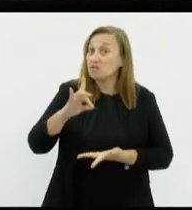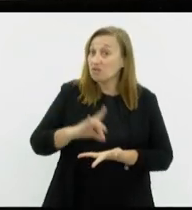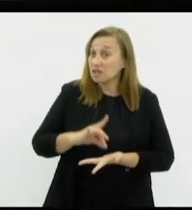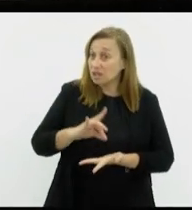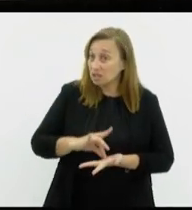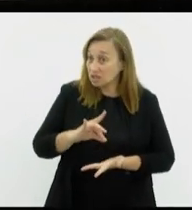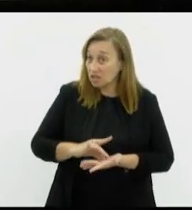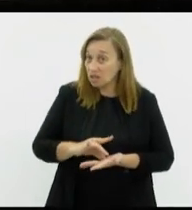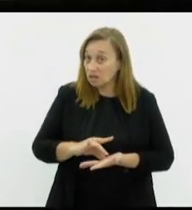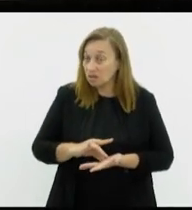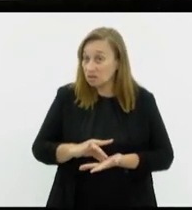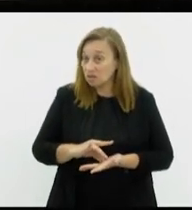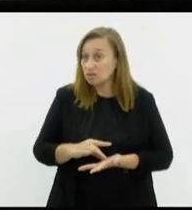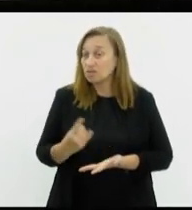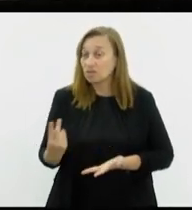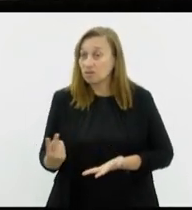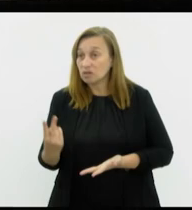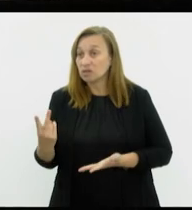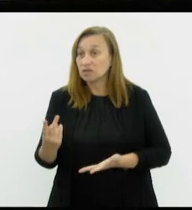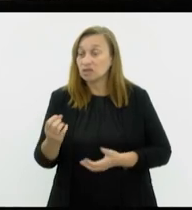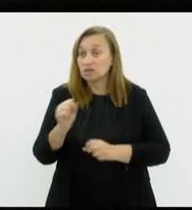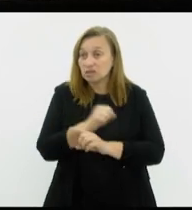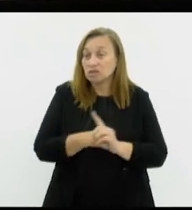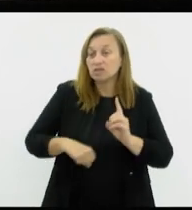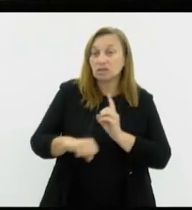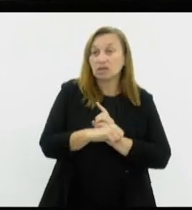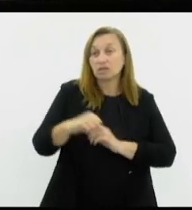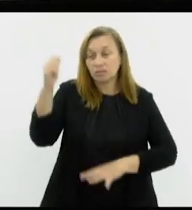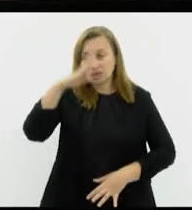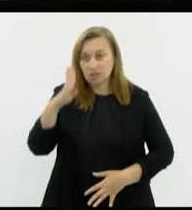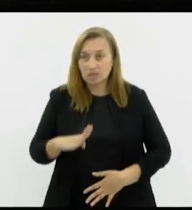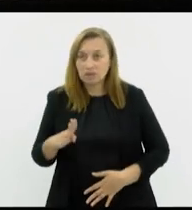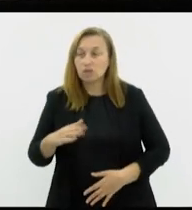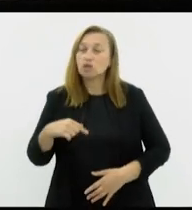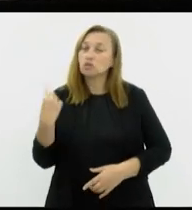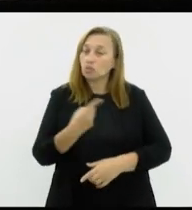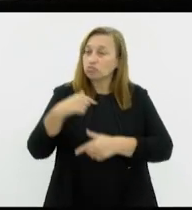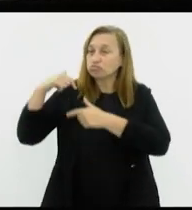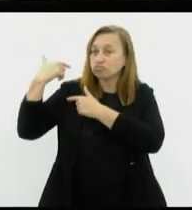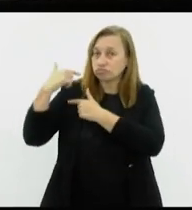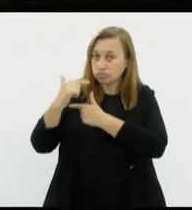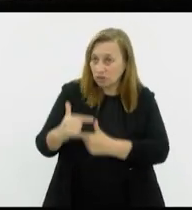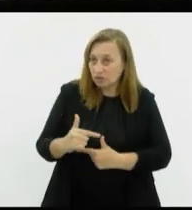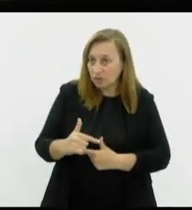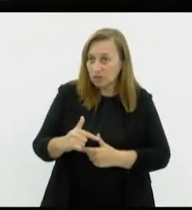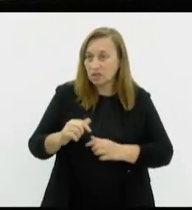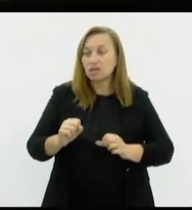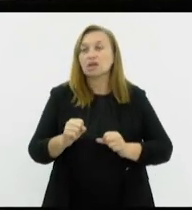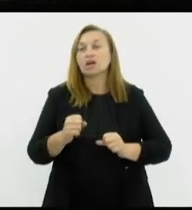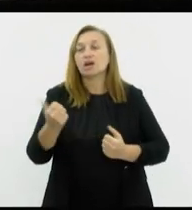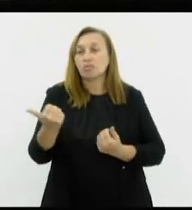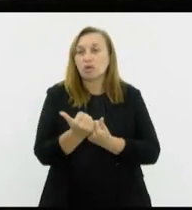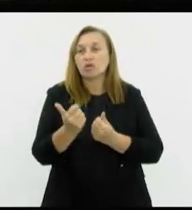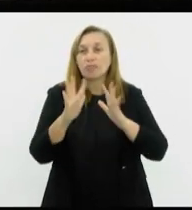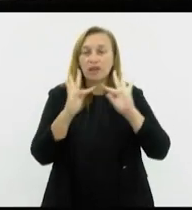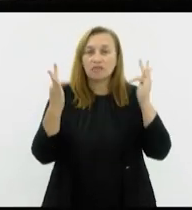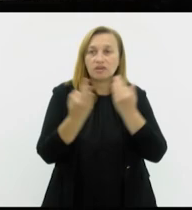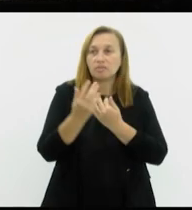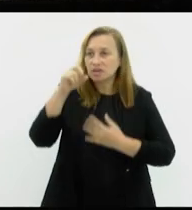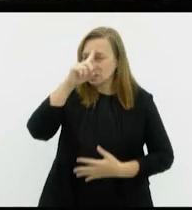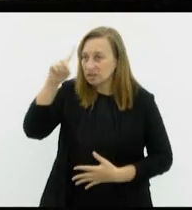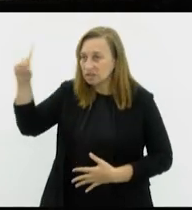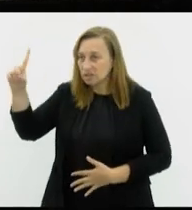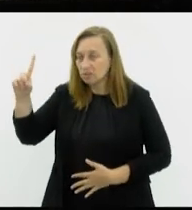a sociedade fluminense nada é diferente. Somos conservadores, somos a favor da família, de Deus, da